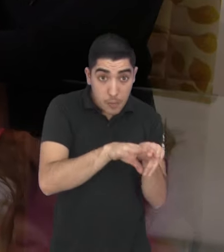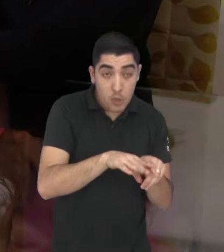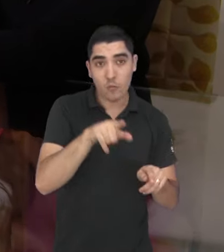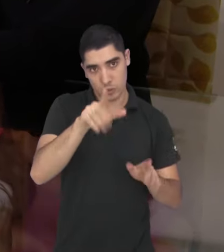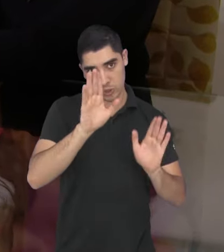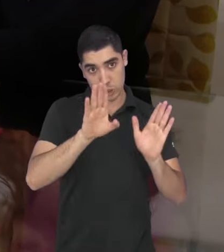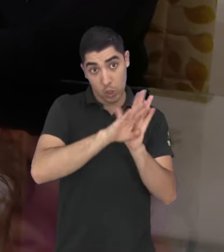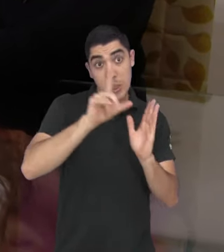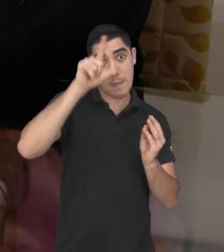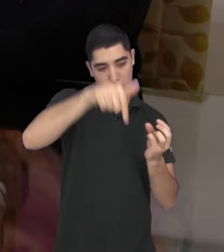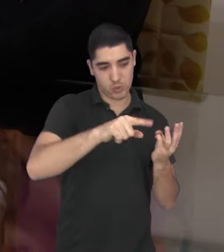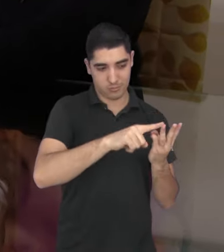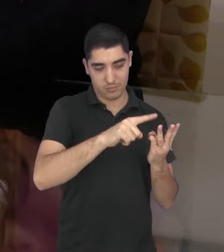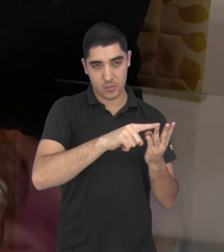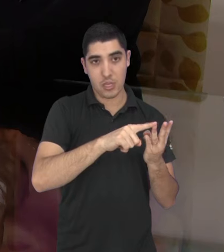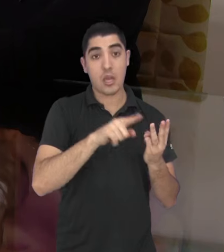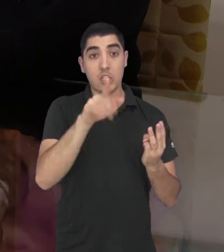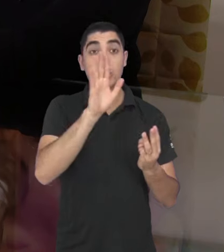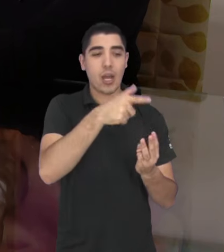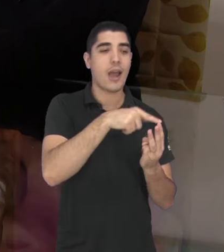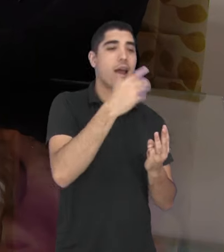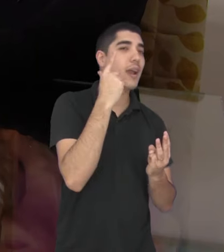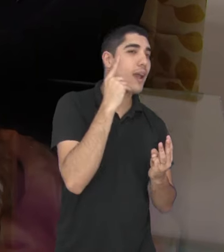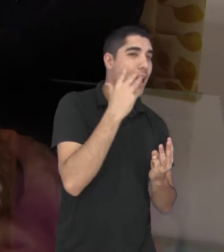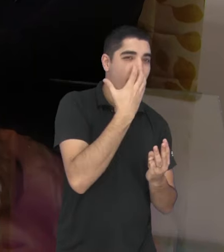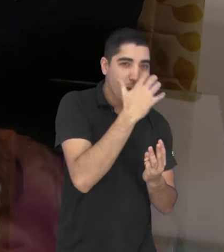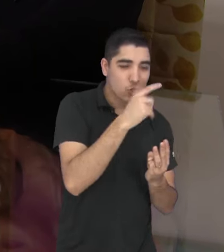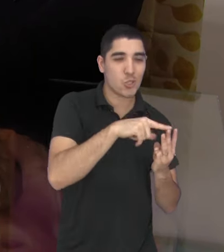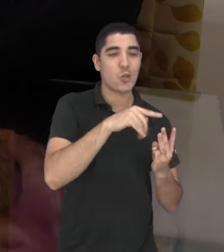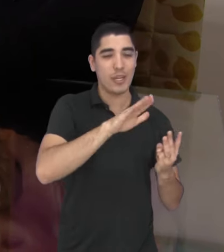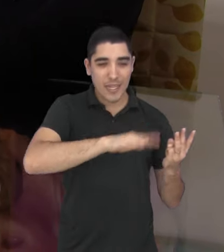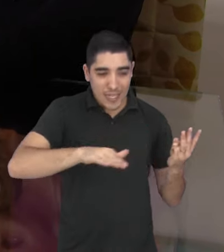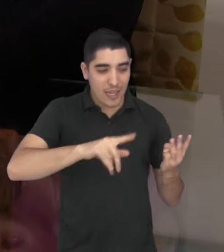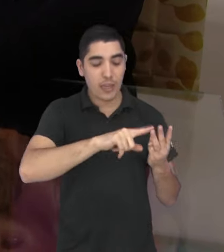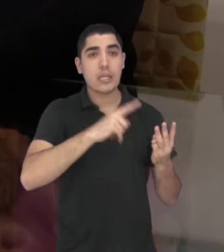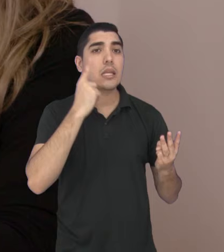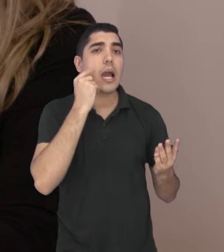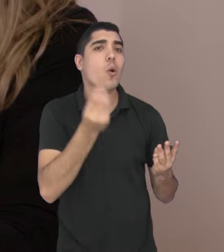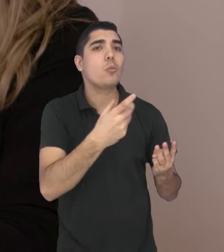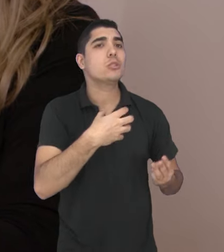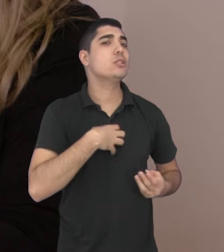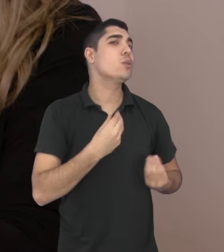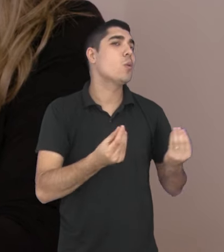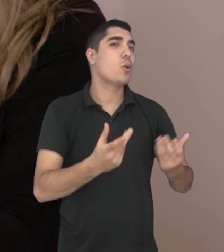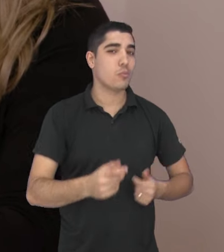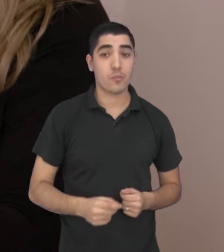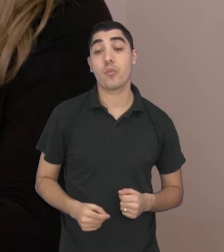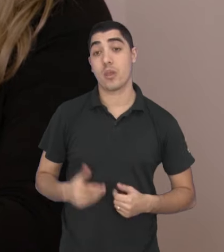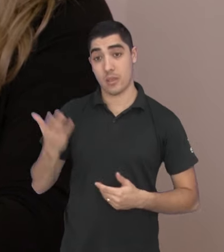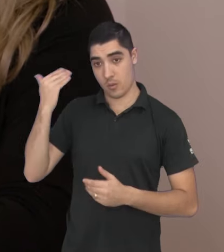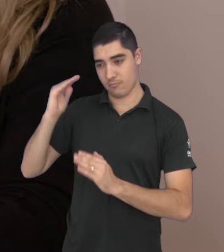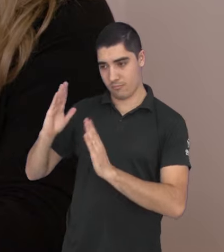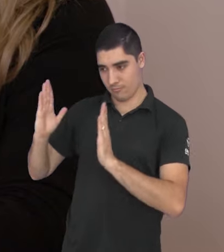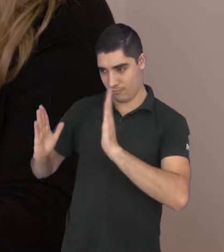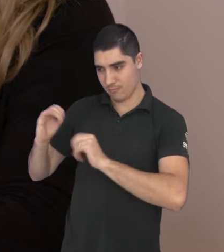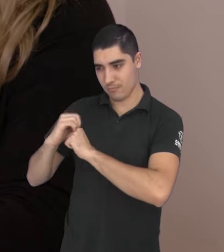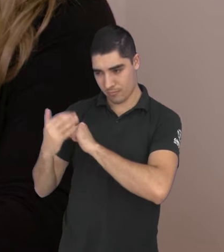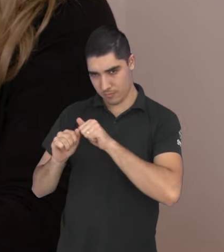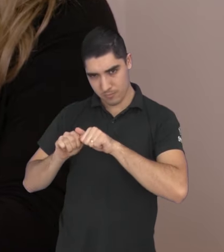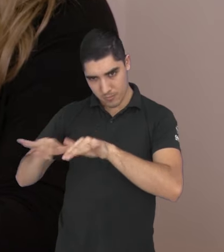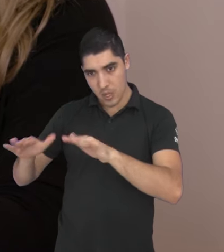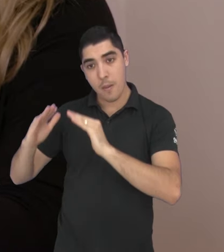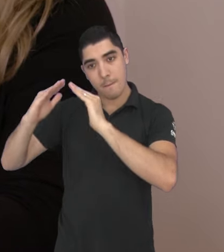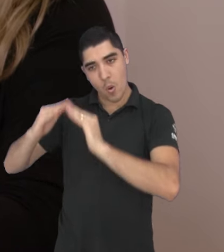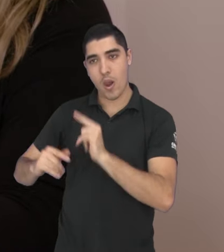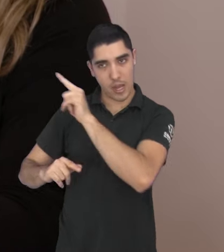tinha criança, mas não tinha gato ainda. Como é que surgiu essa ideia de trazer um gato para a família também? Com a pandemia, a gente morava em São Paulo, a gente